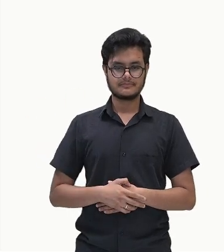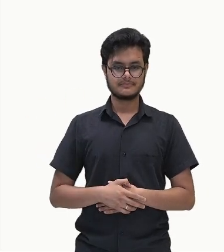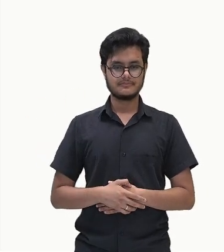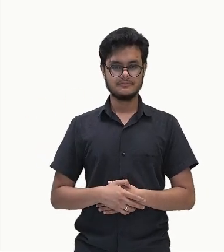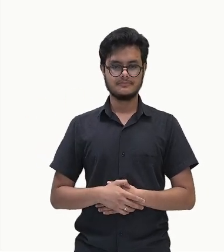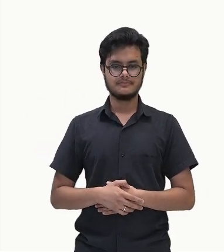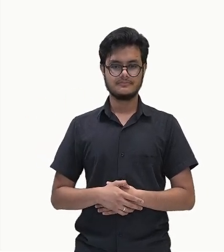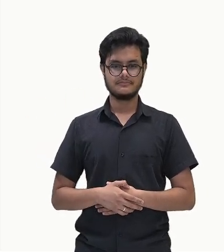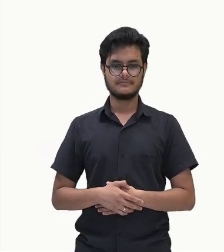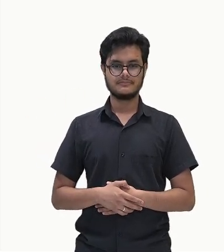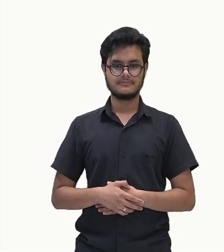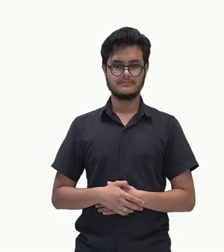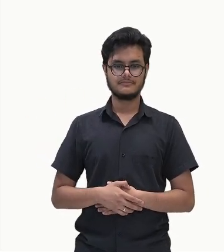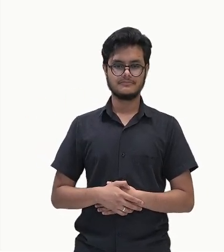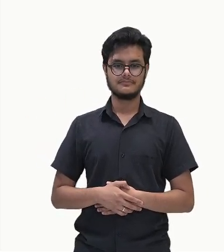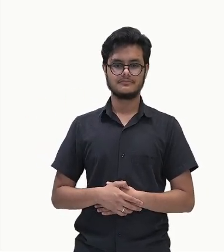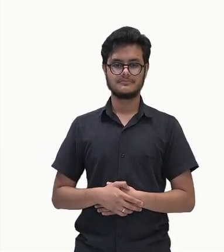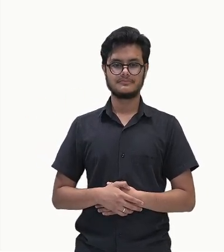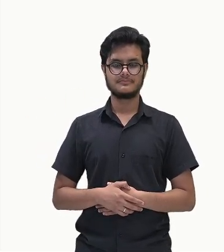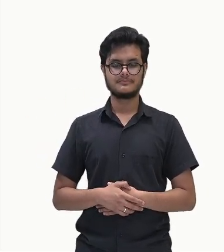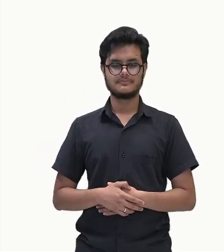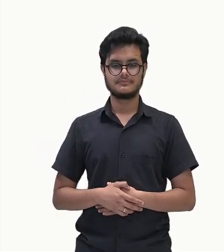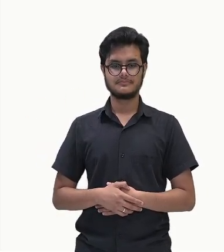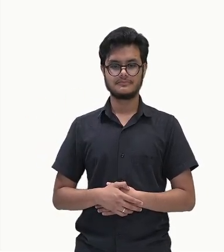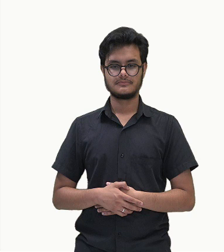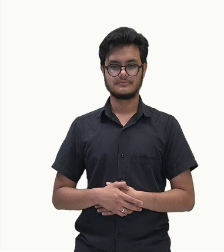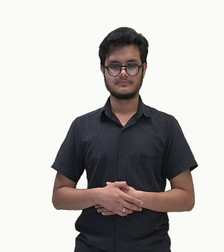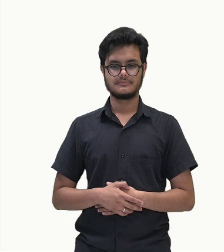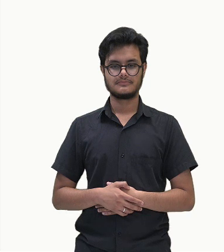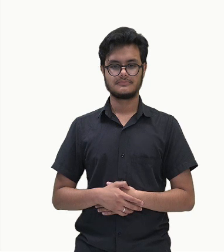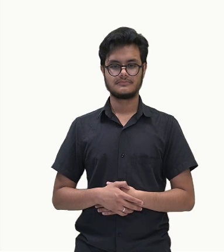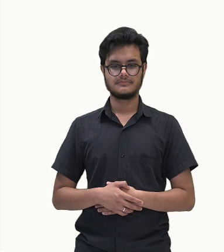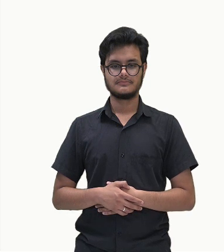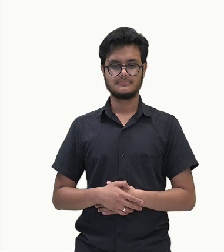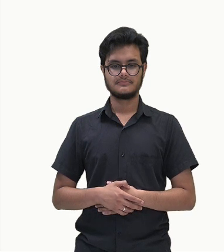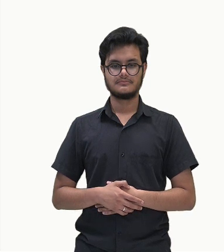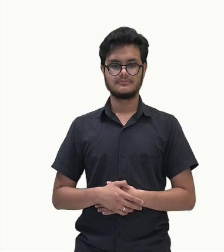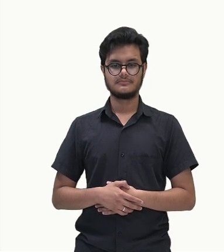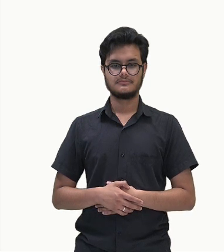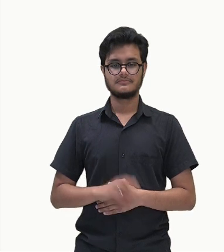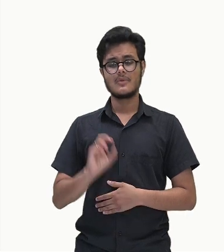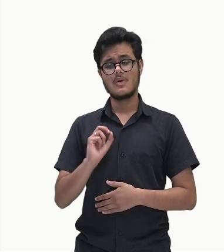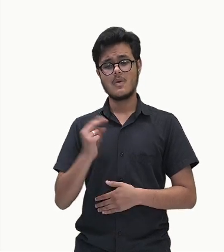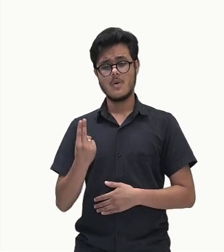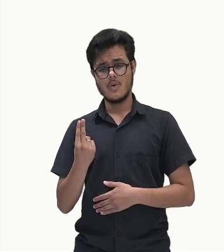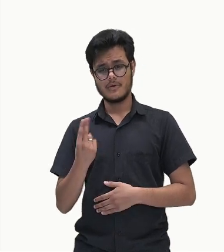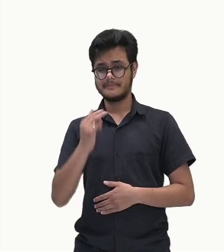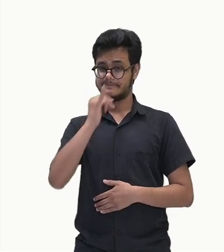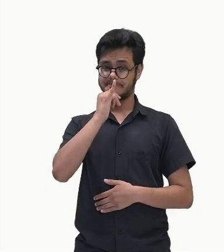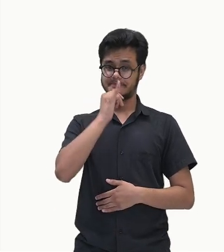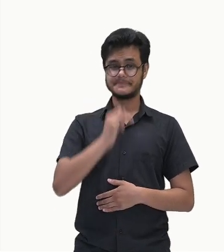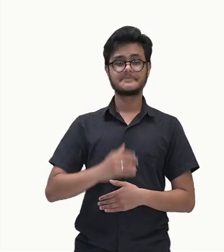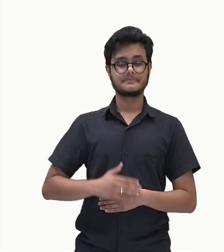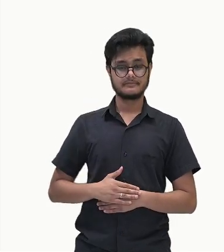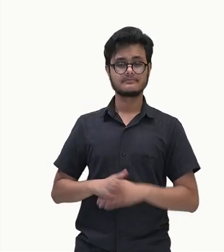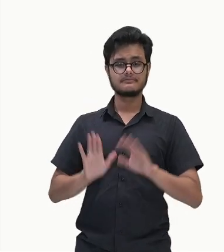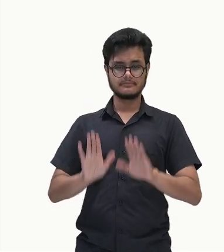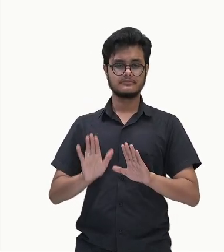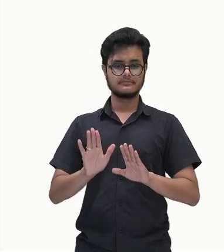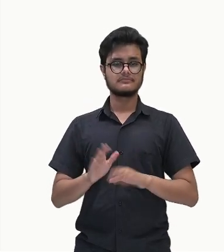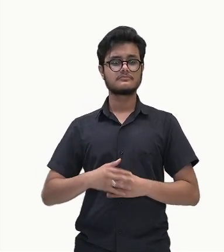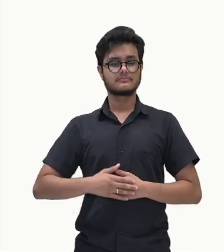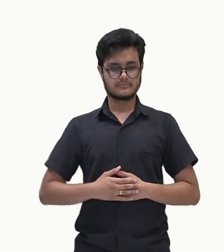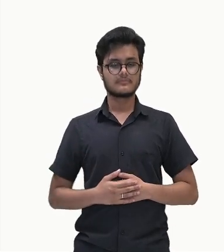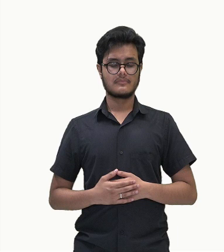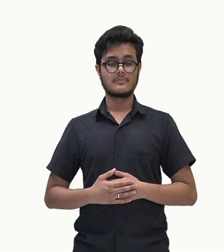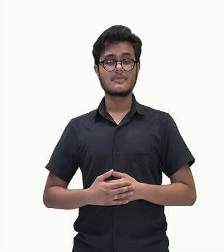4000 - 1000 3.000 ou novamente ganhando duas e perdendo